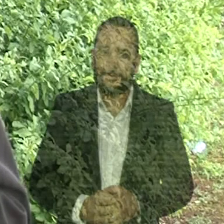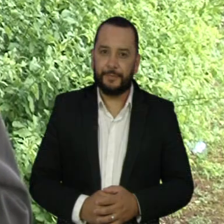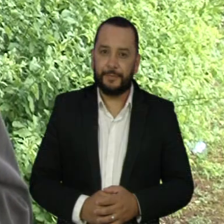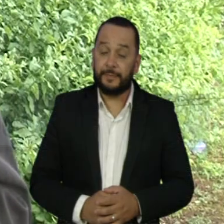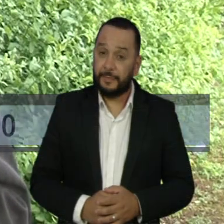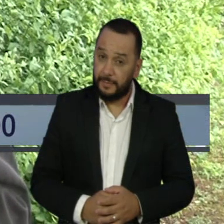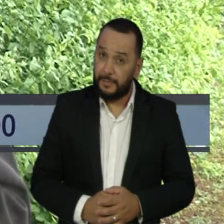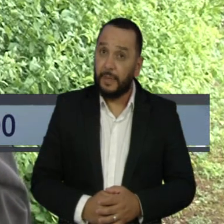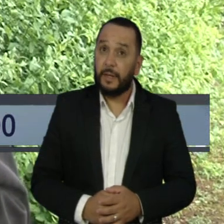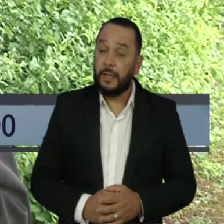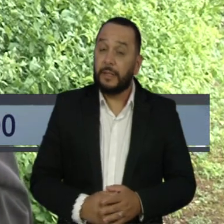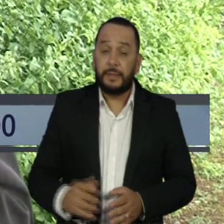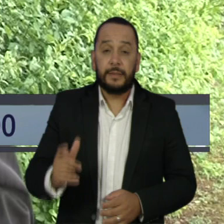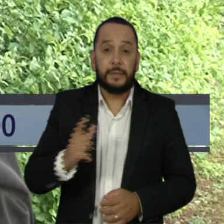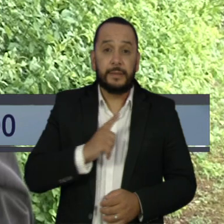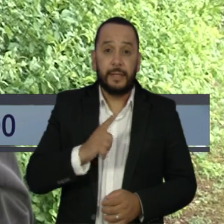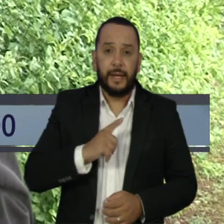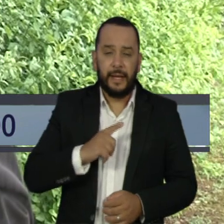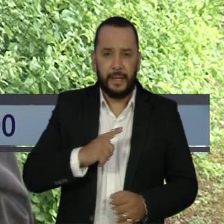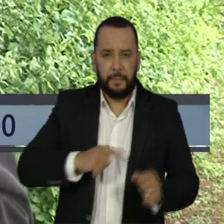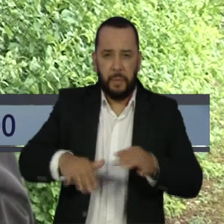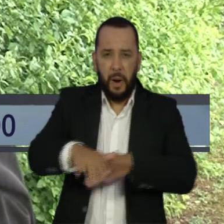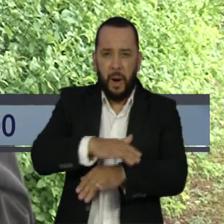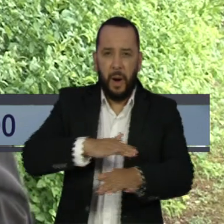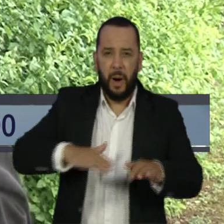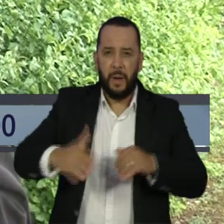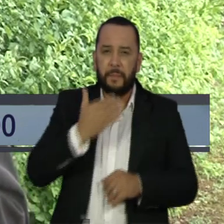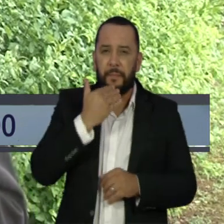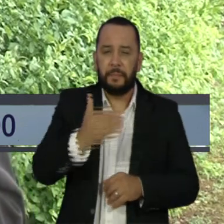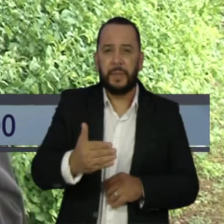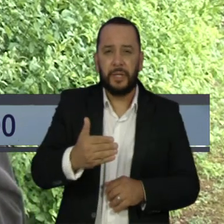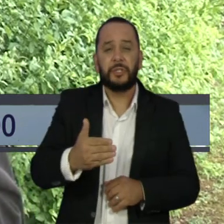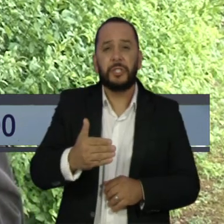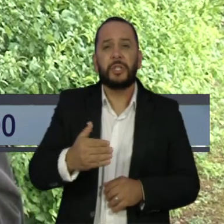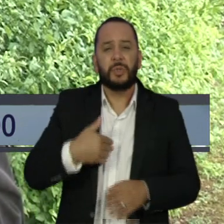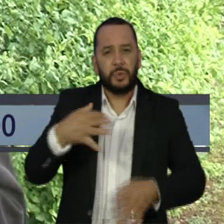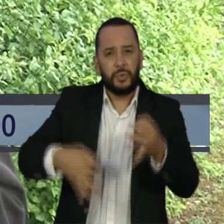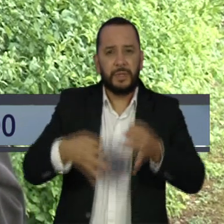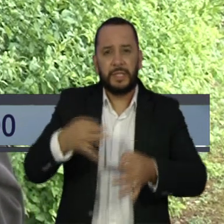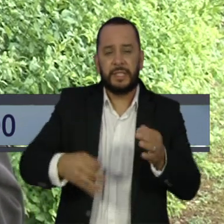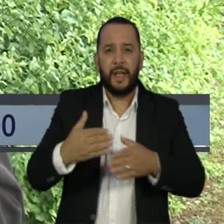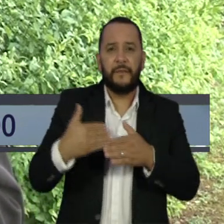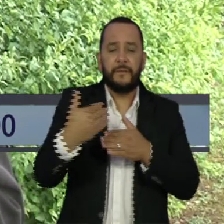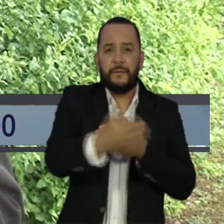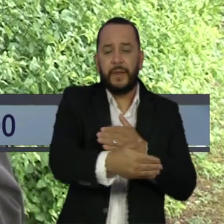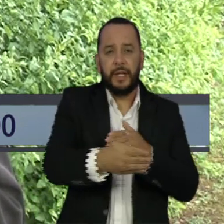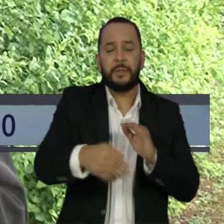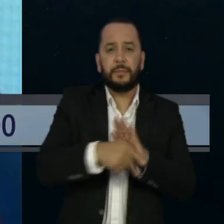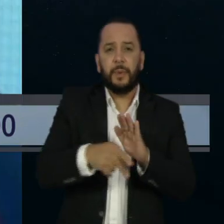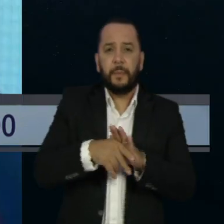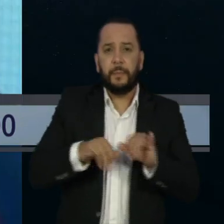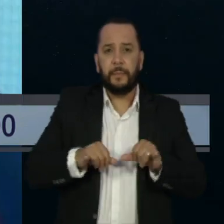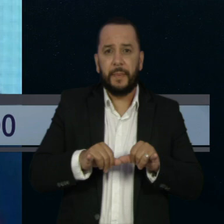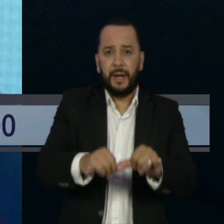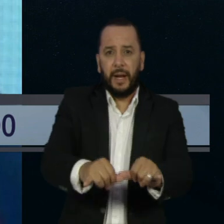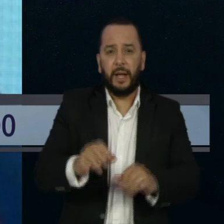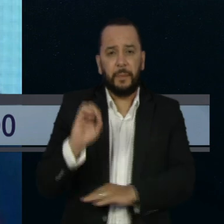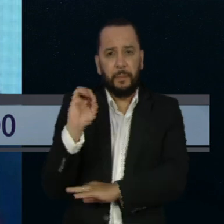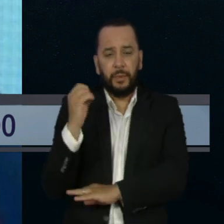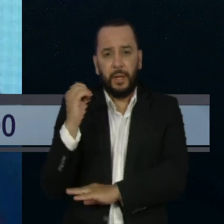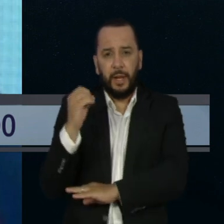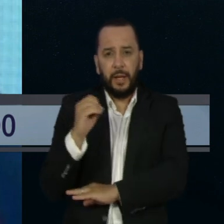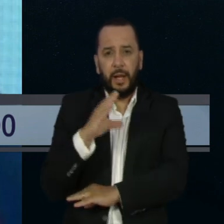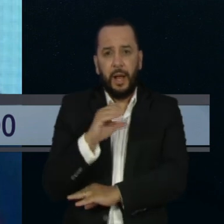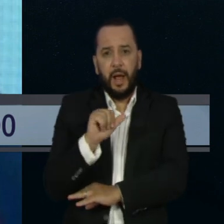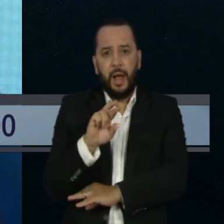uma manifestação pedindo por justiça e está marcada para hoje na frente do supermercado Carrefour em Porto Alegre na noite de